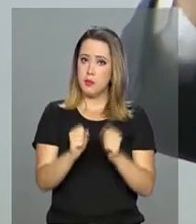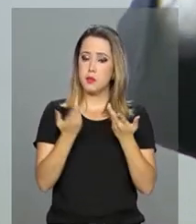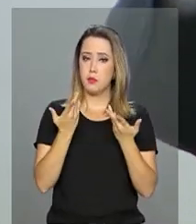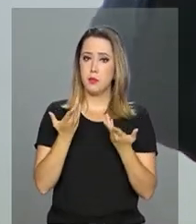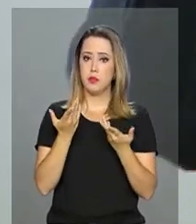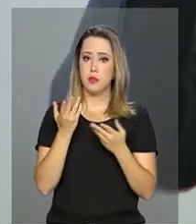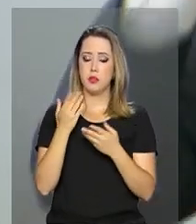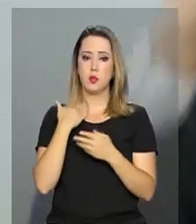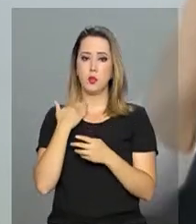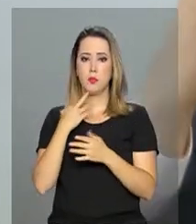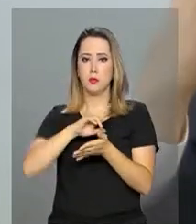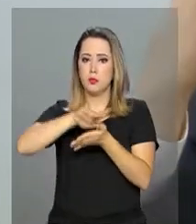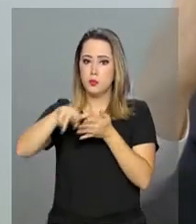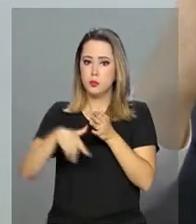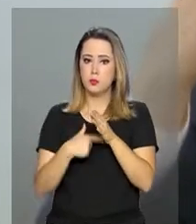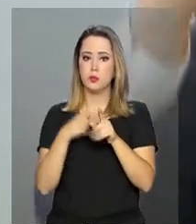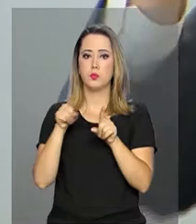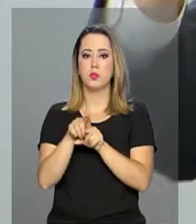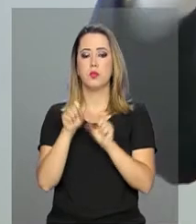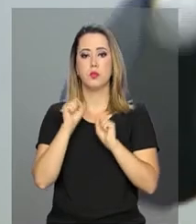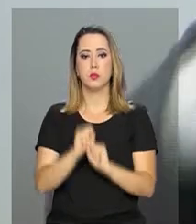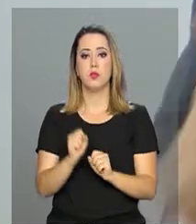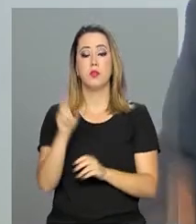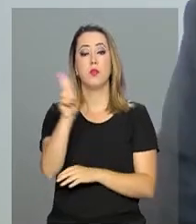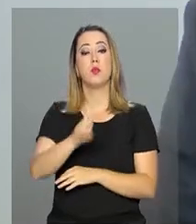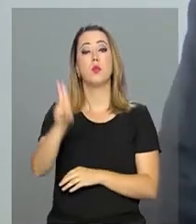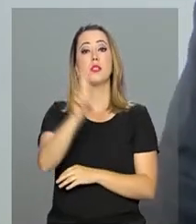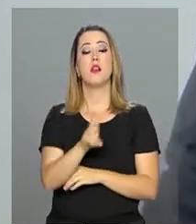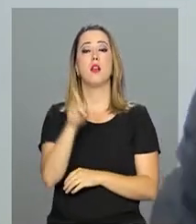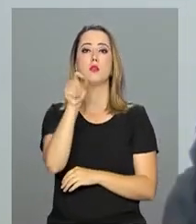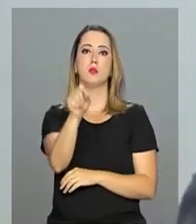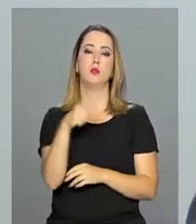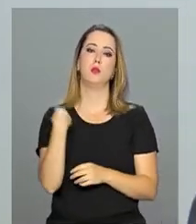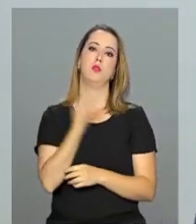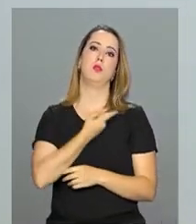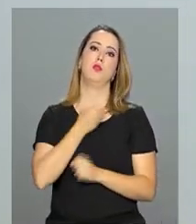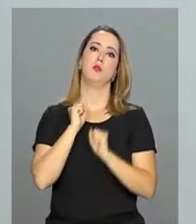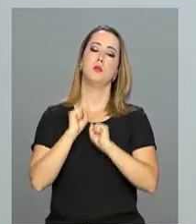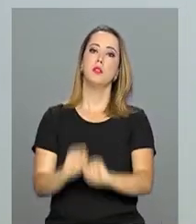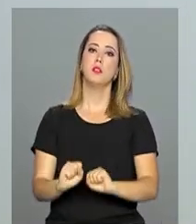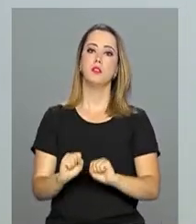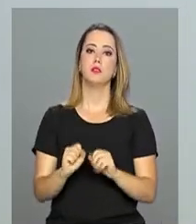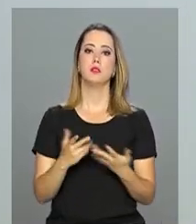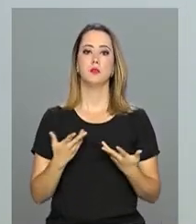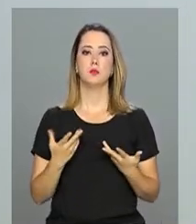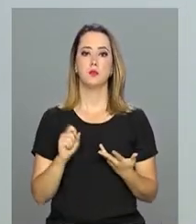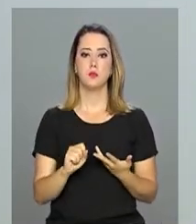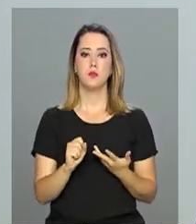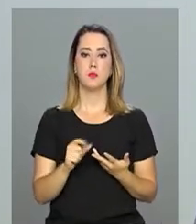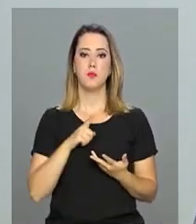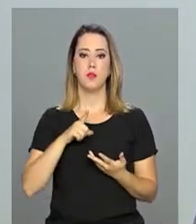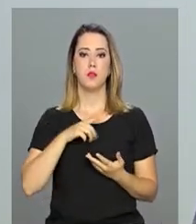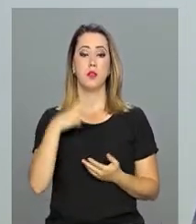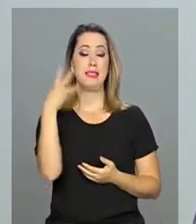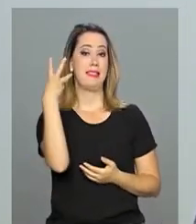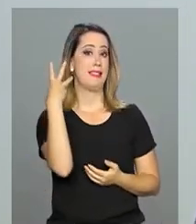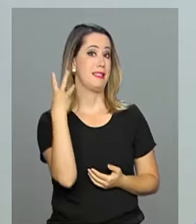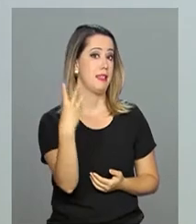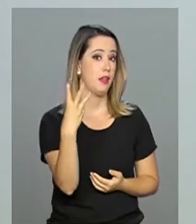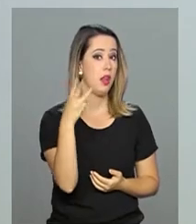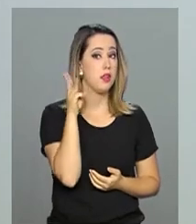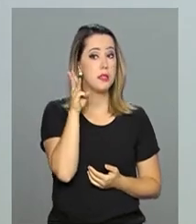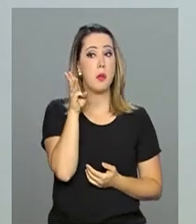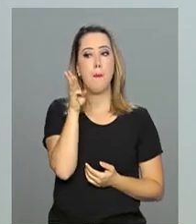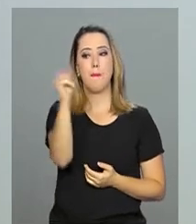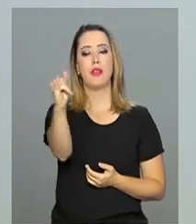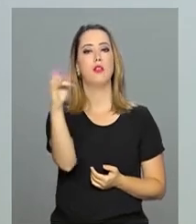foi por decisão do presidente foi utilizado para que nós pudéssemos é 3 bilhões